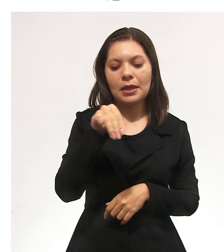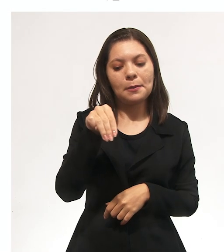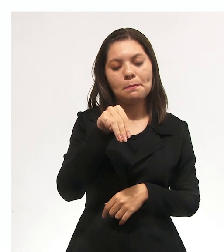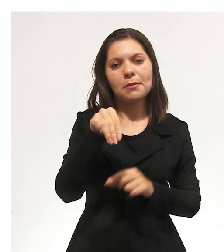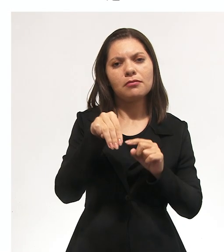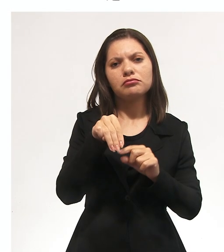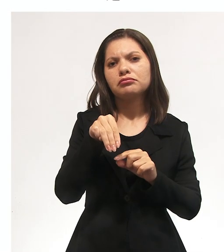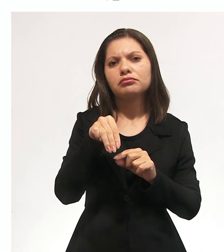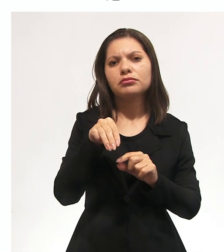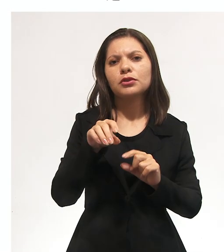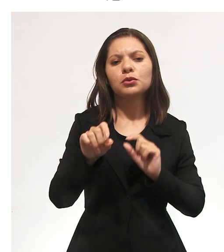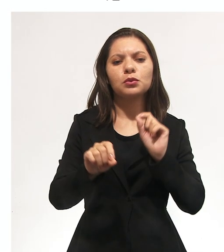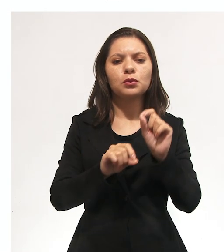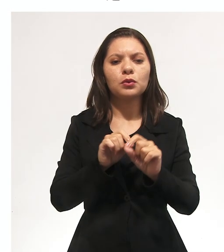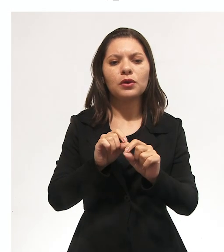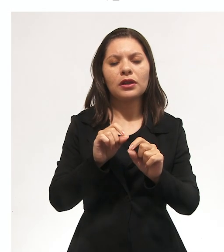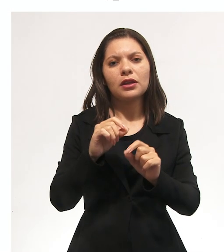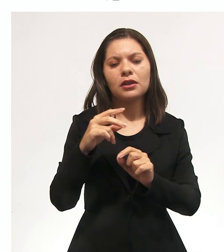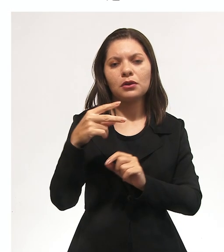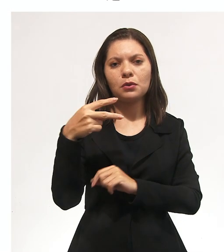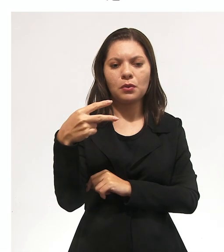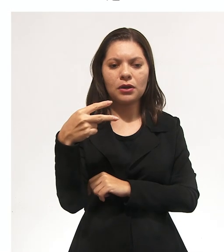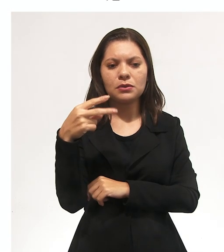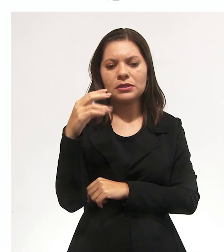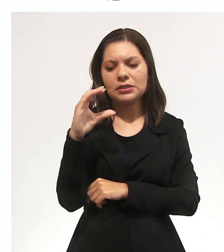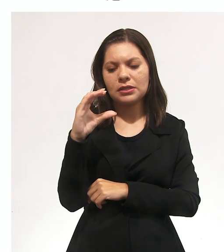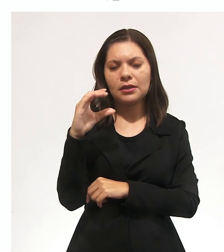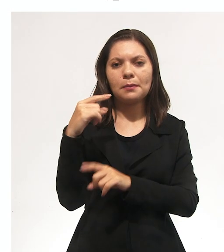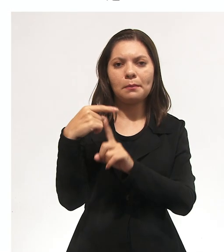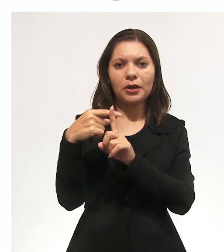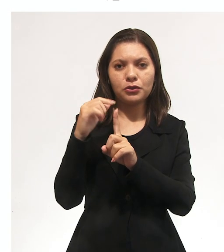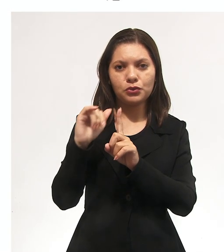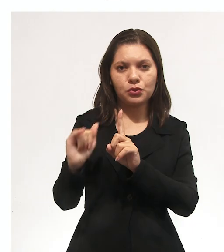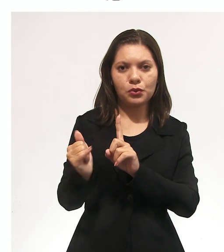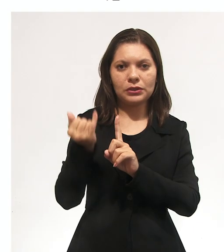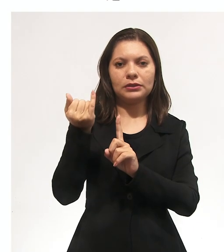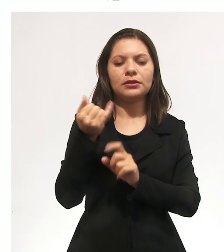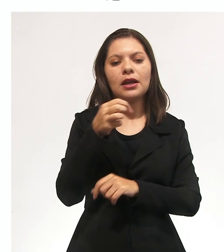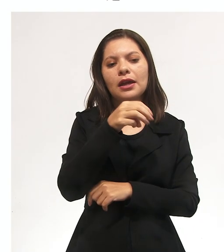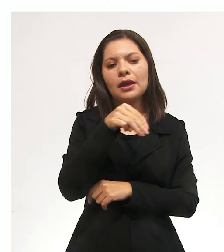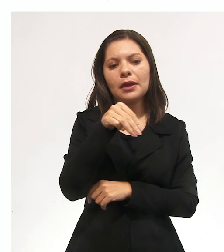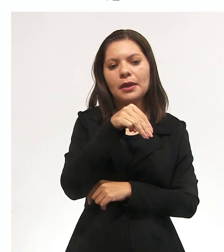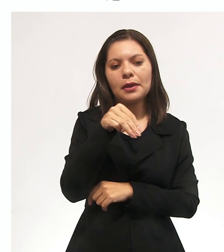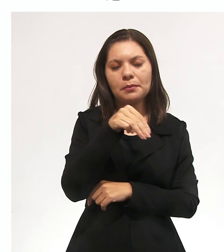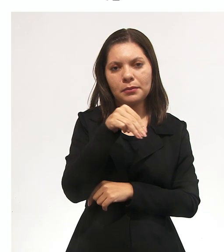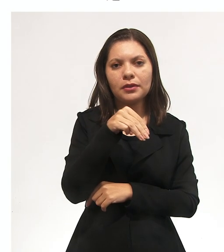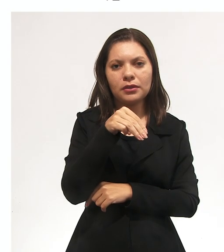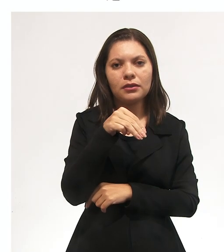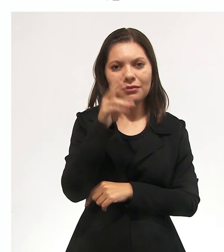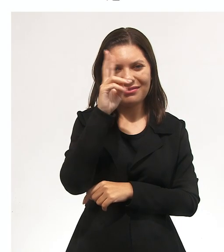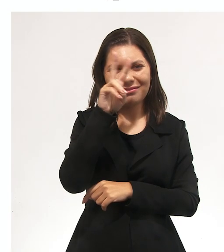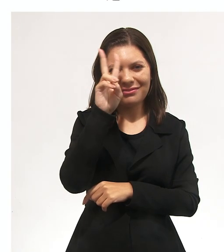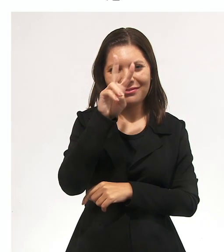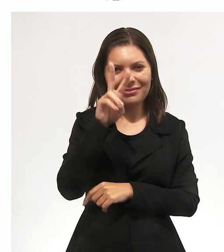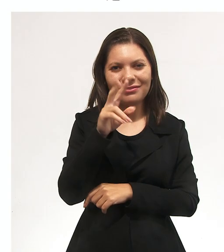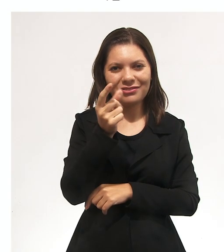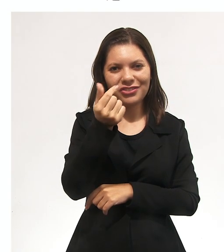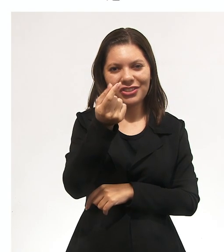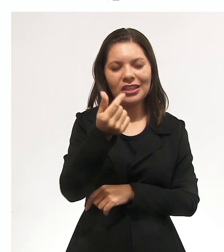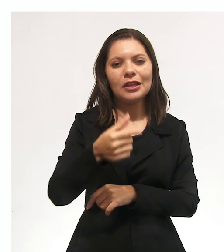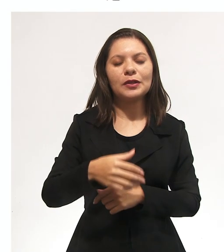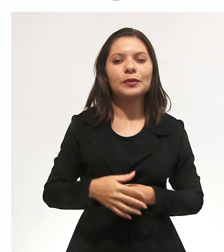é igual a C mais J. M, que é o montante, para quem, se você ainda não